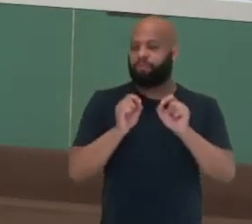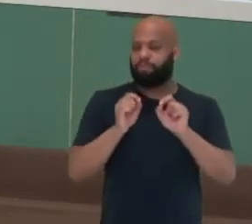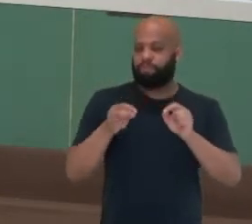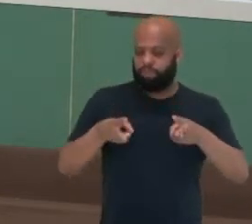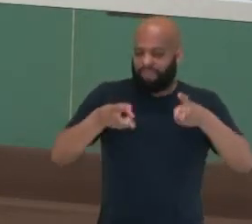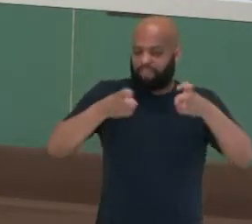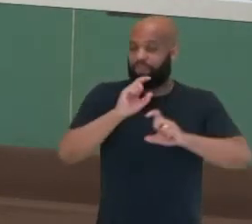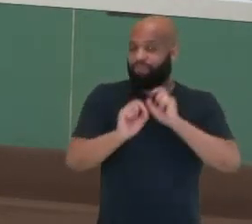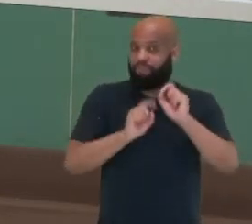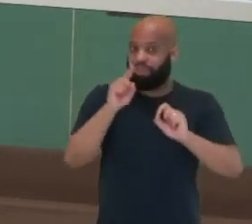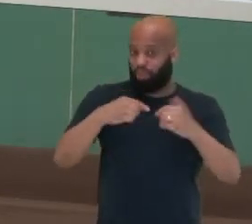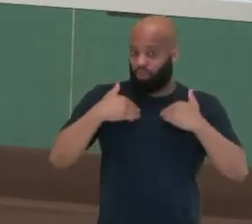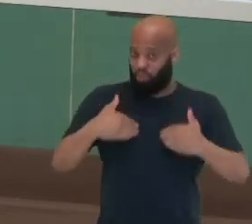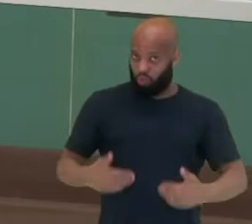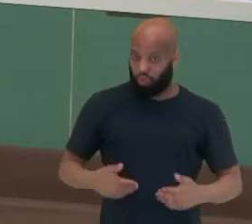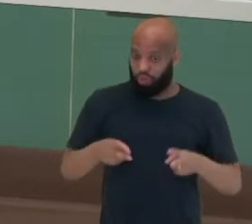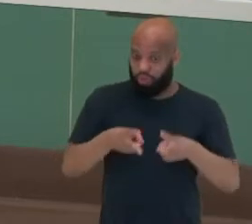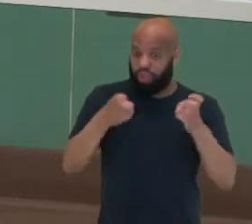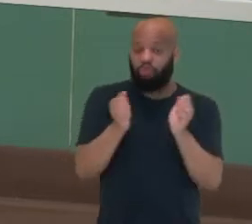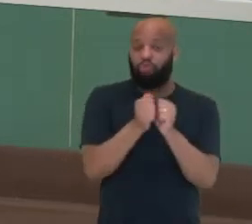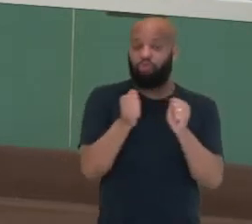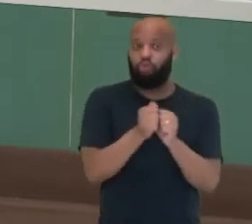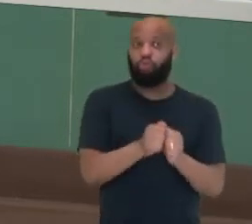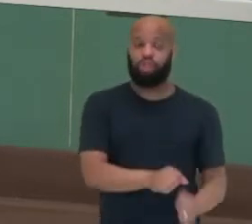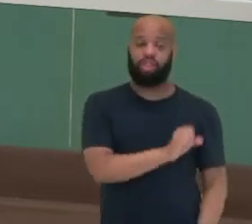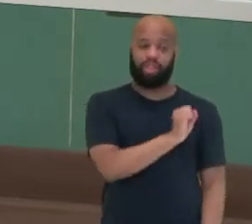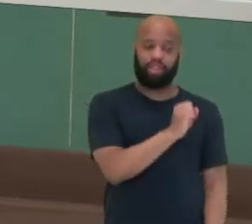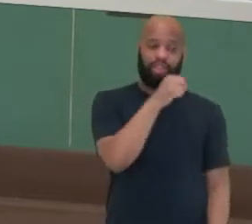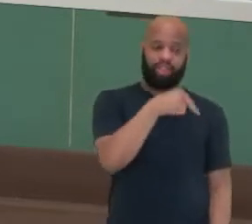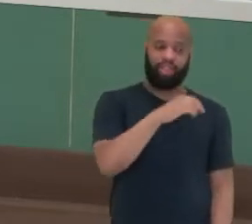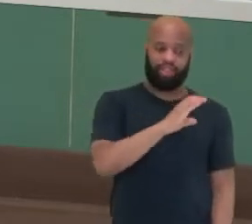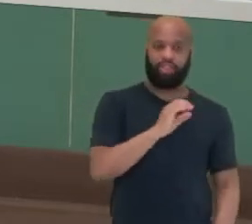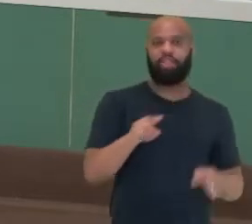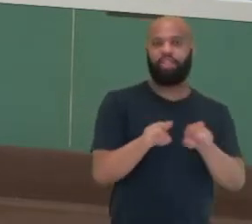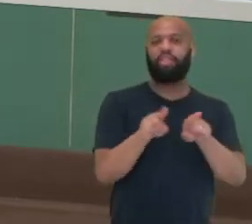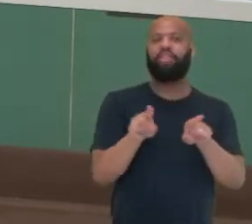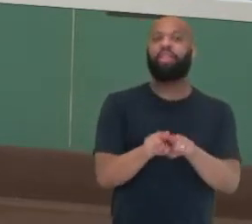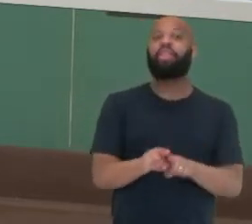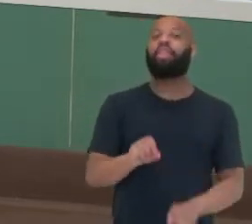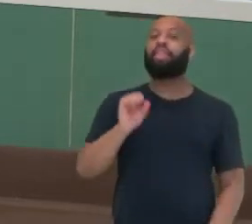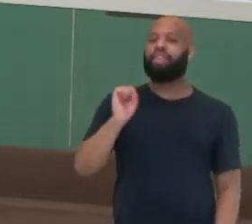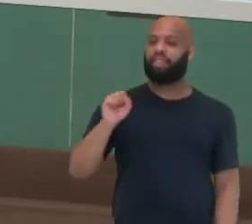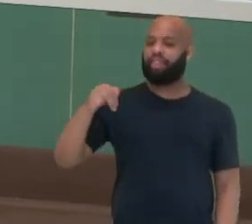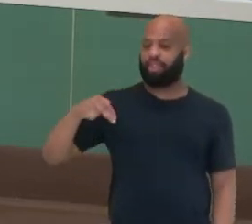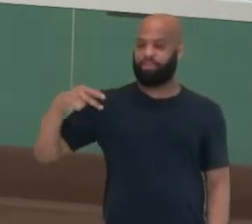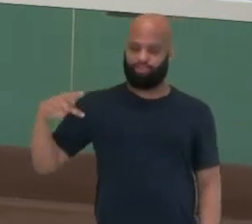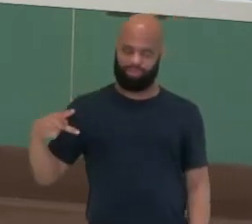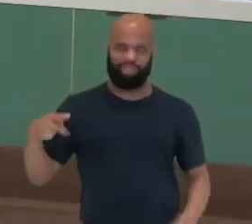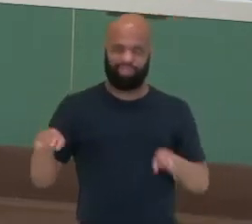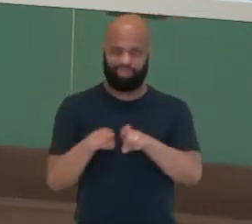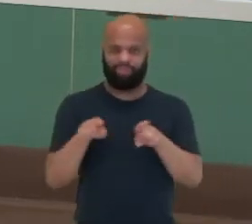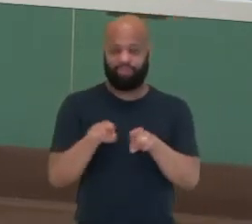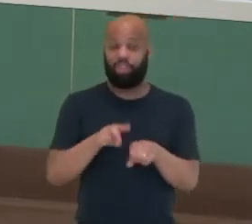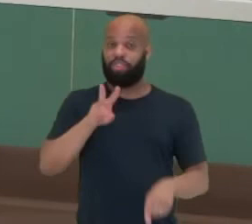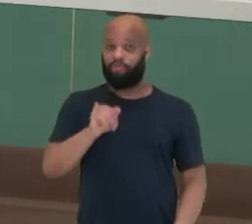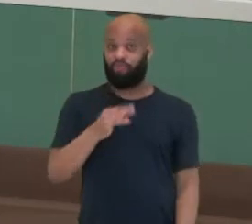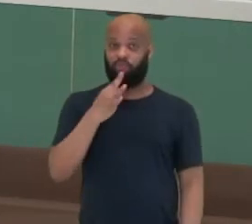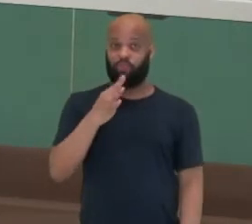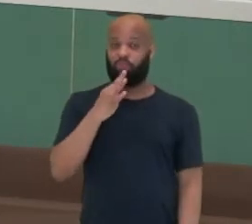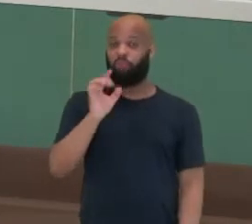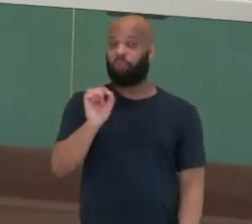nervoso central, juntamente com o sistema nervoso periférico. Conhecer as estruturas e o funcionamento dos